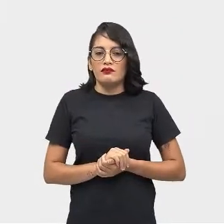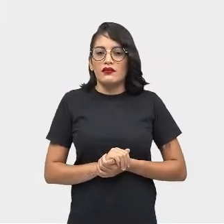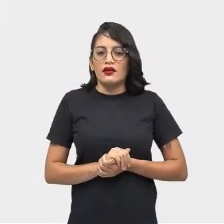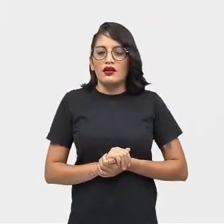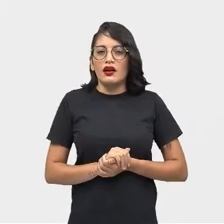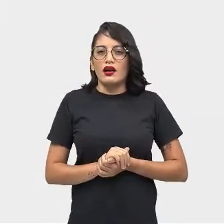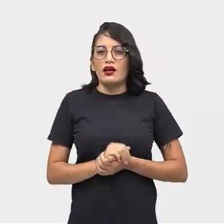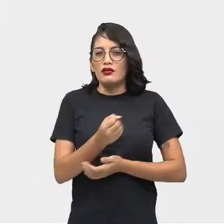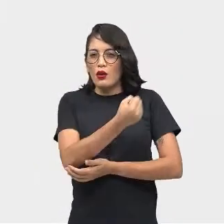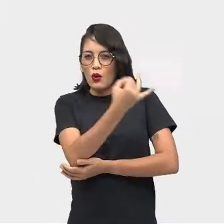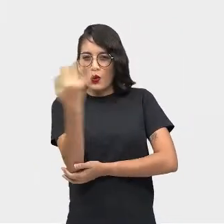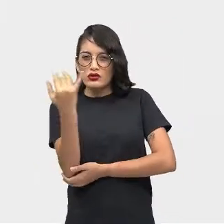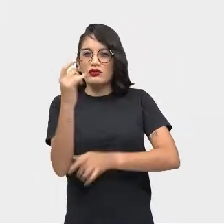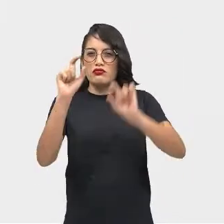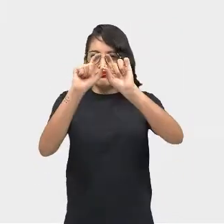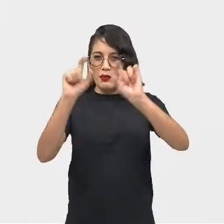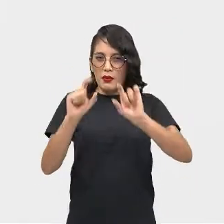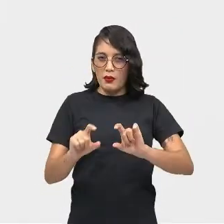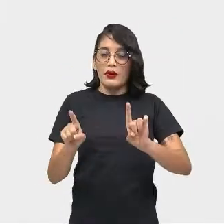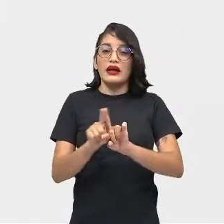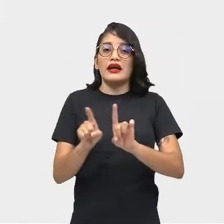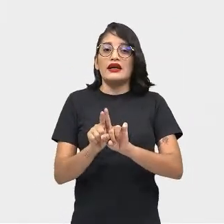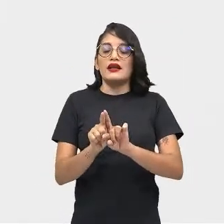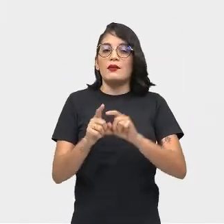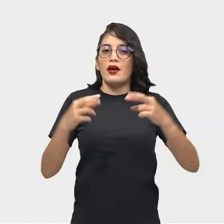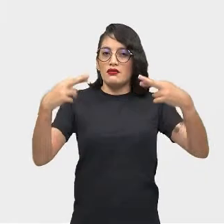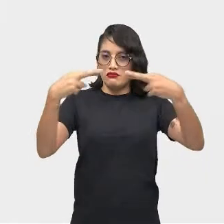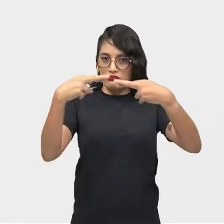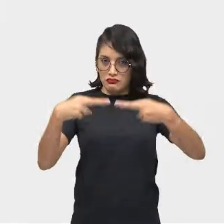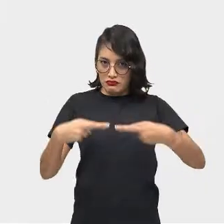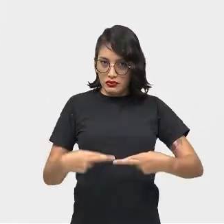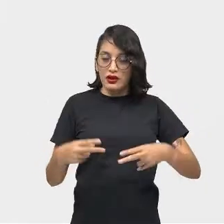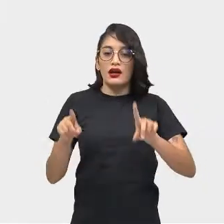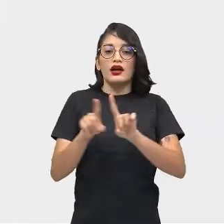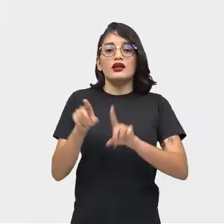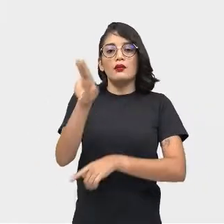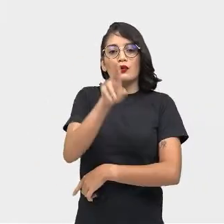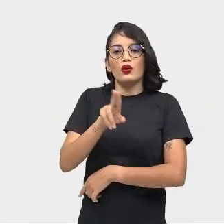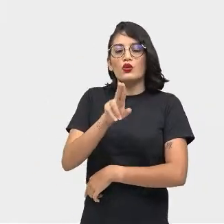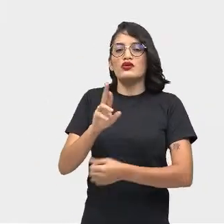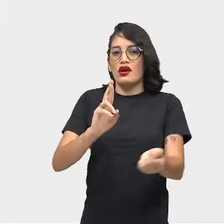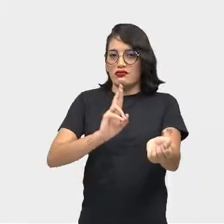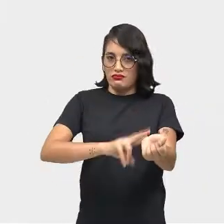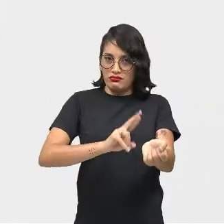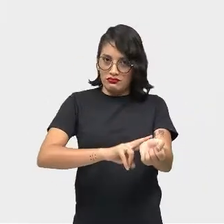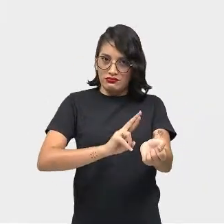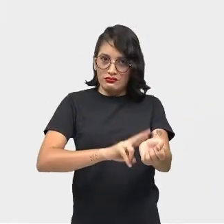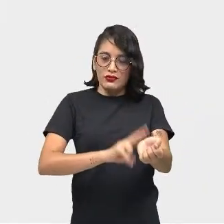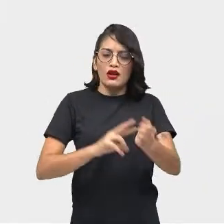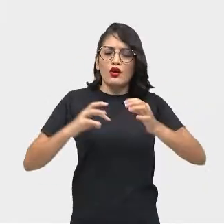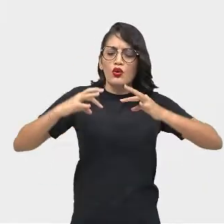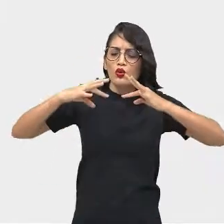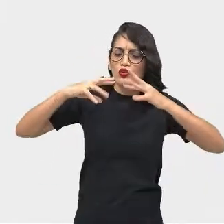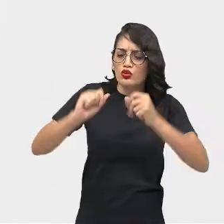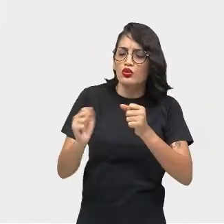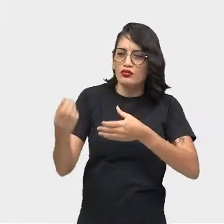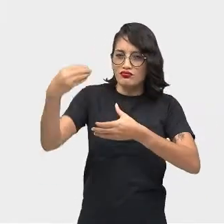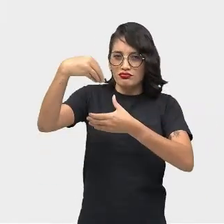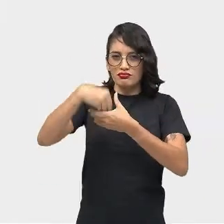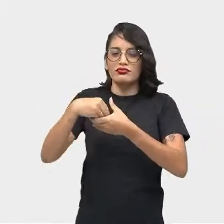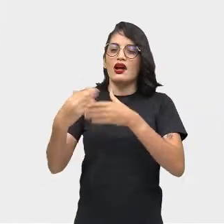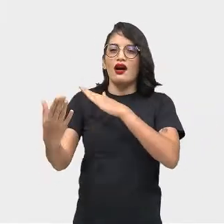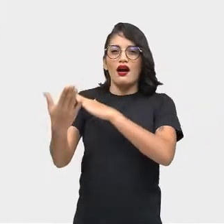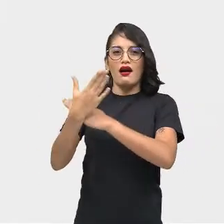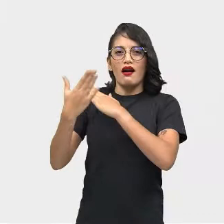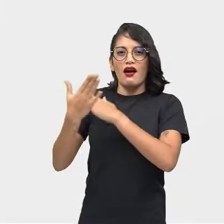posso fazer uso de rima, eu posso fazer uso de ritmo. Tudo isso ajuda a